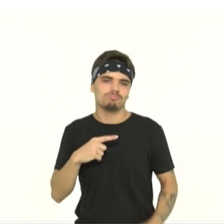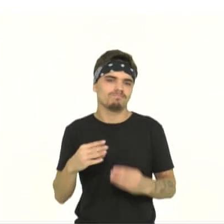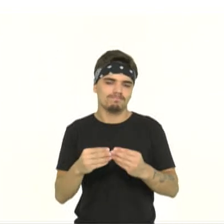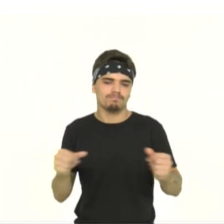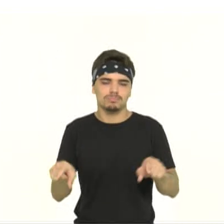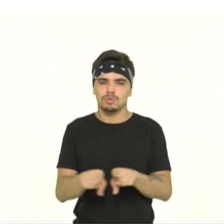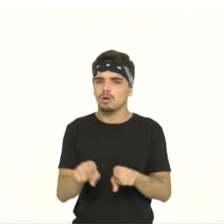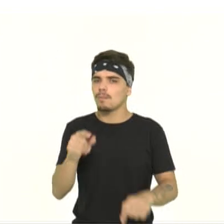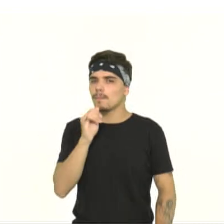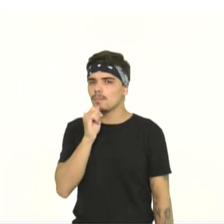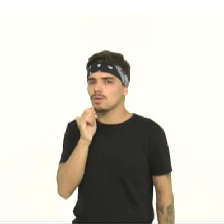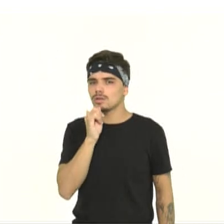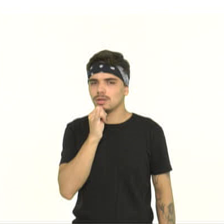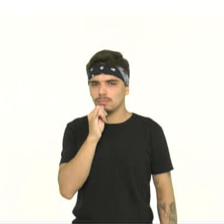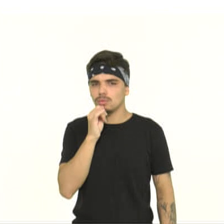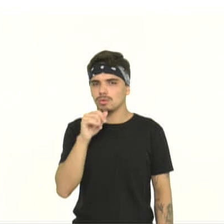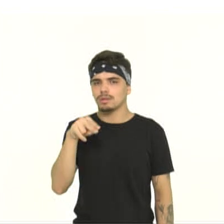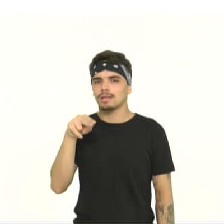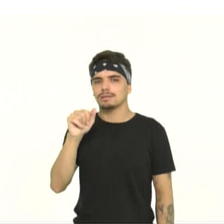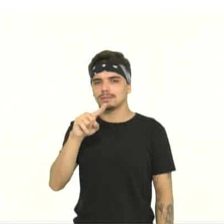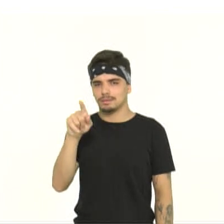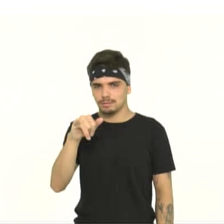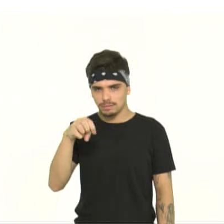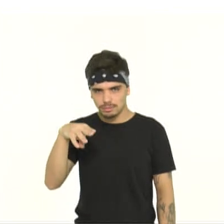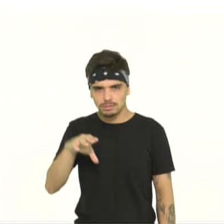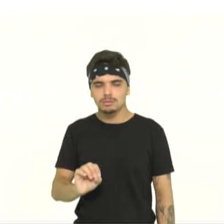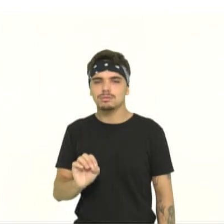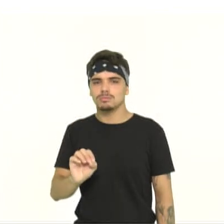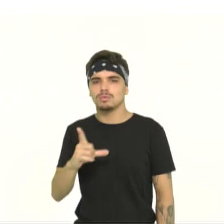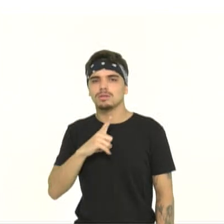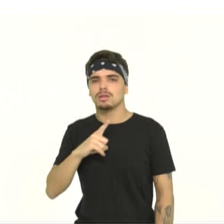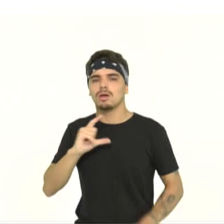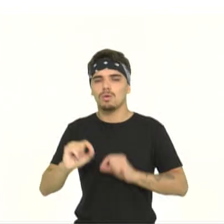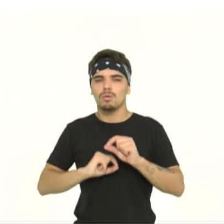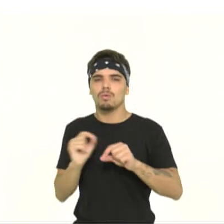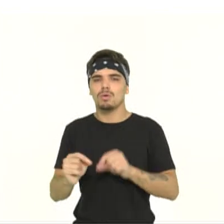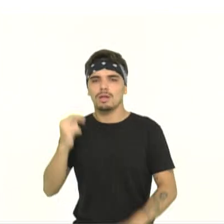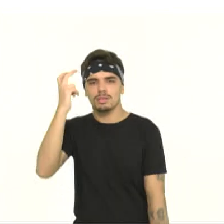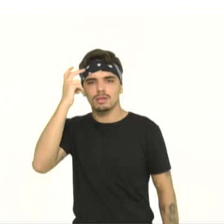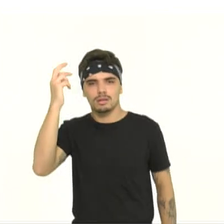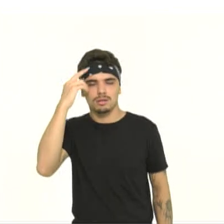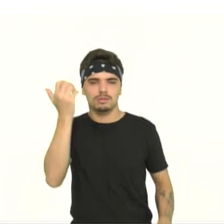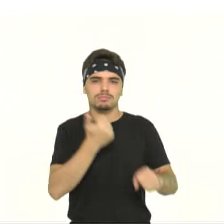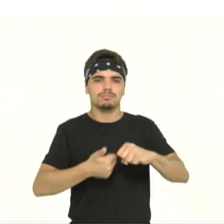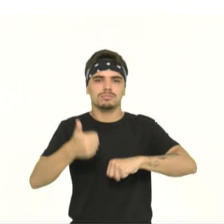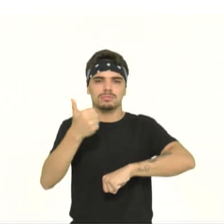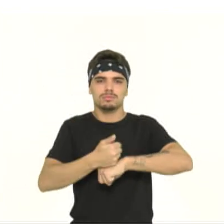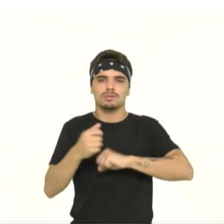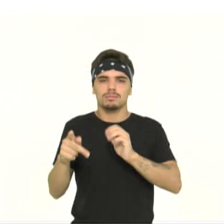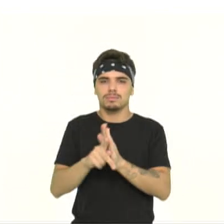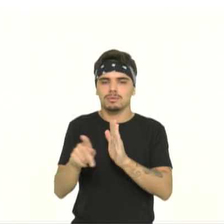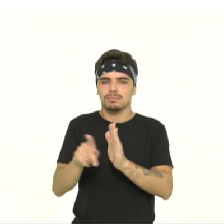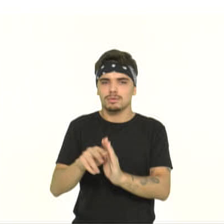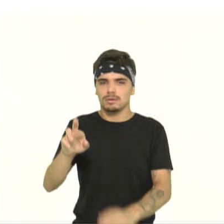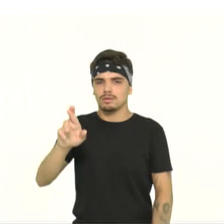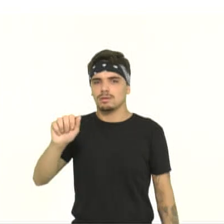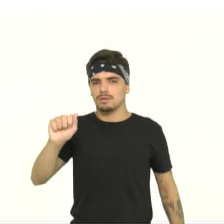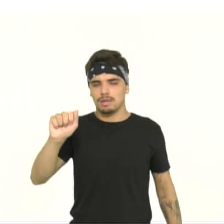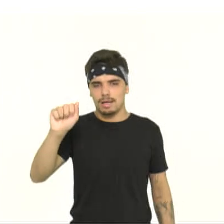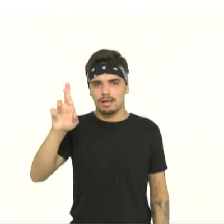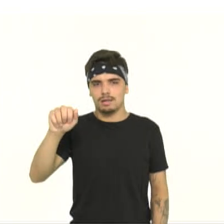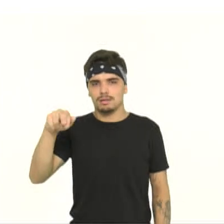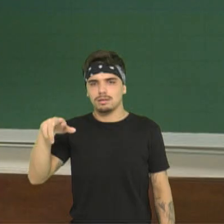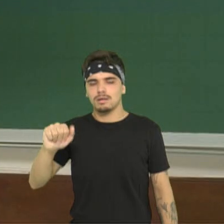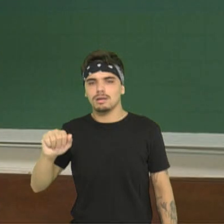exemplo, o nazismo alemão adiantava como um fato natural a dominação da raça ariana, considerada